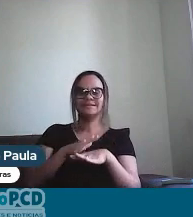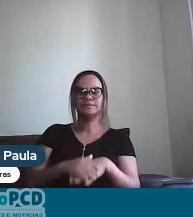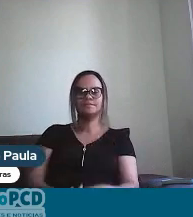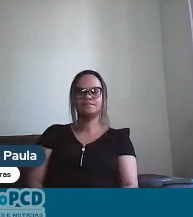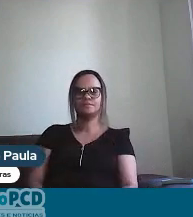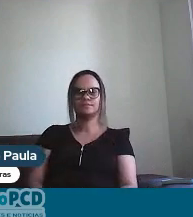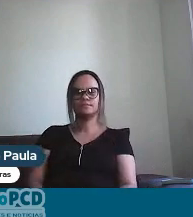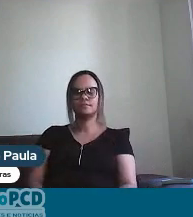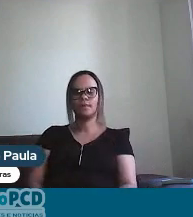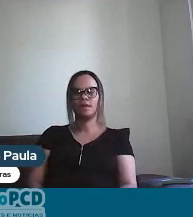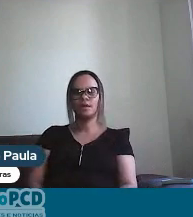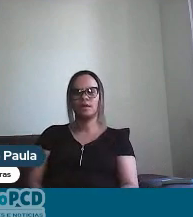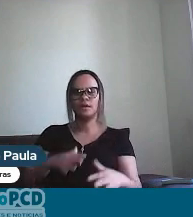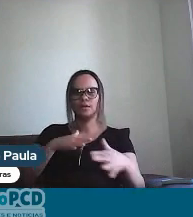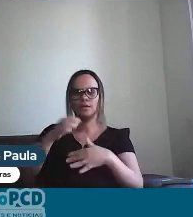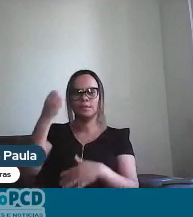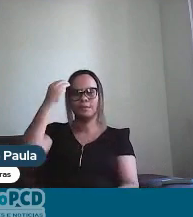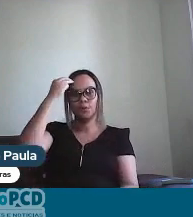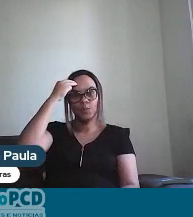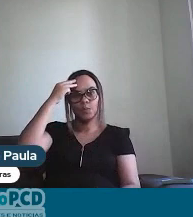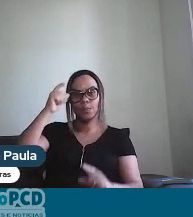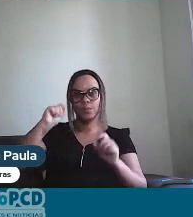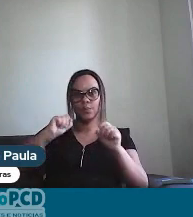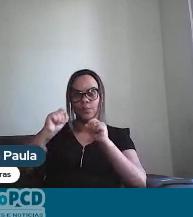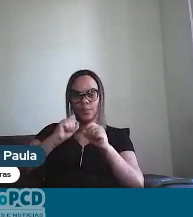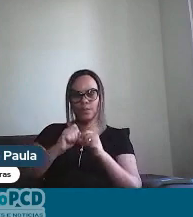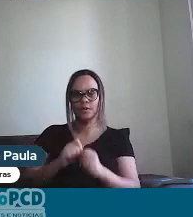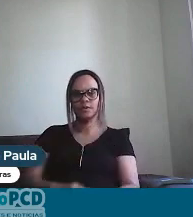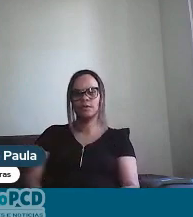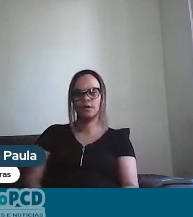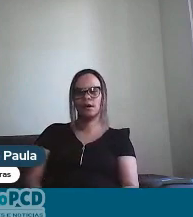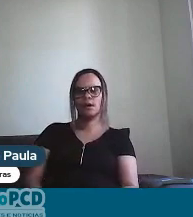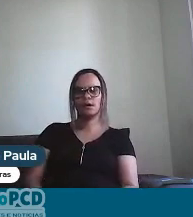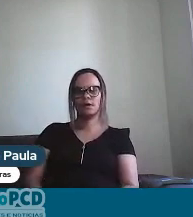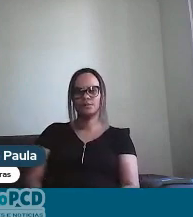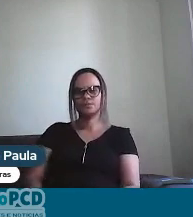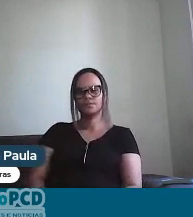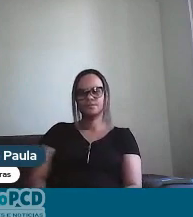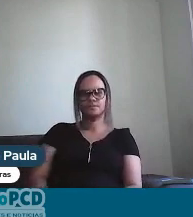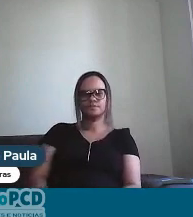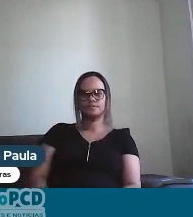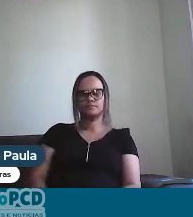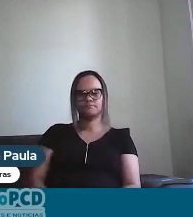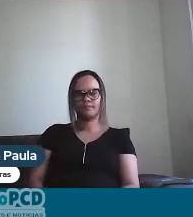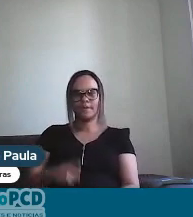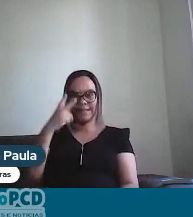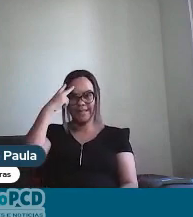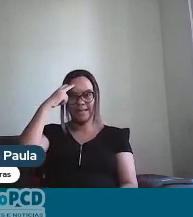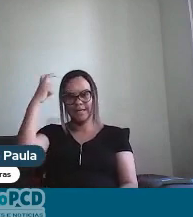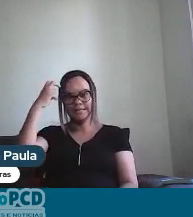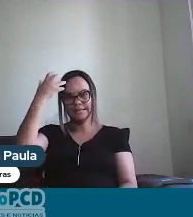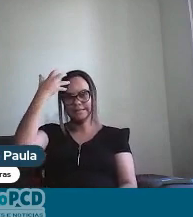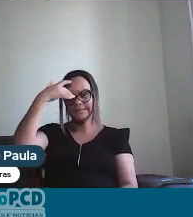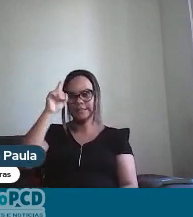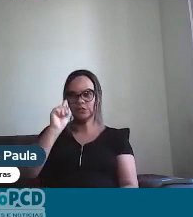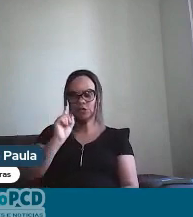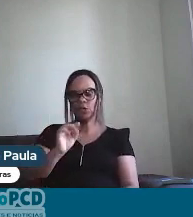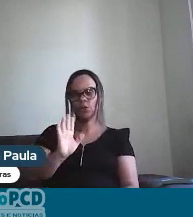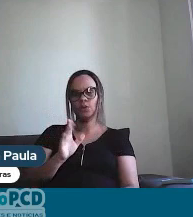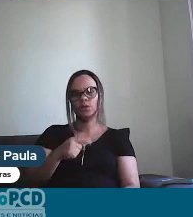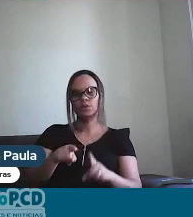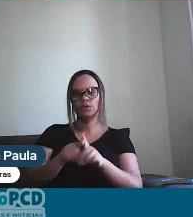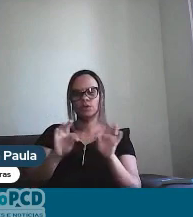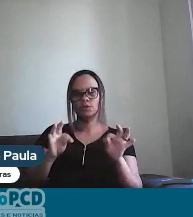o que são as funções mentais, gente? A gente tem muitas funções aí, né? Não só a parte da inteligência ali, da parte cognitiva, mas todas